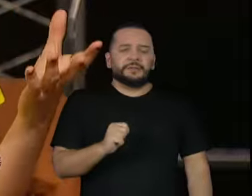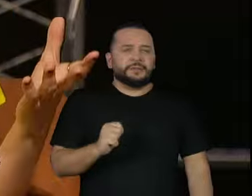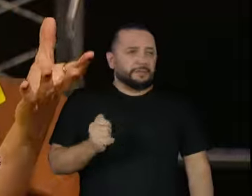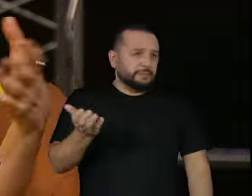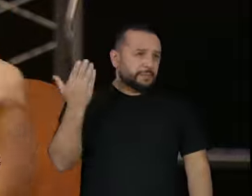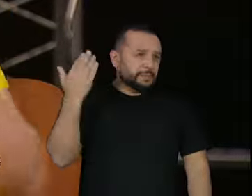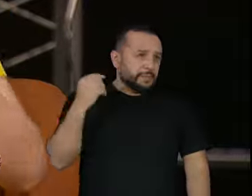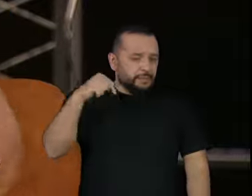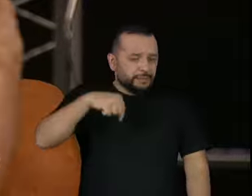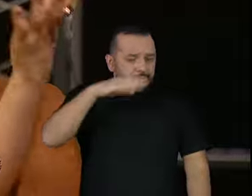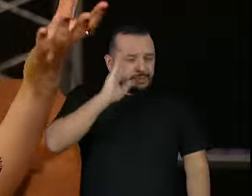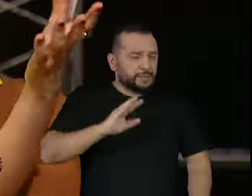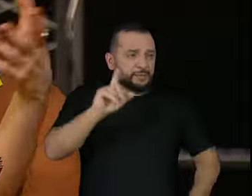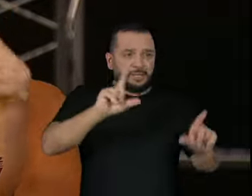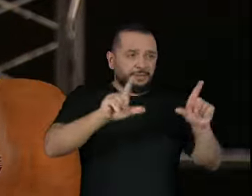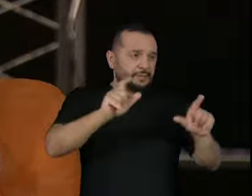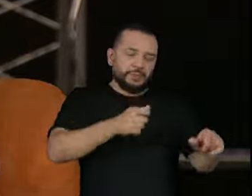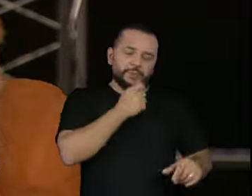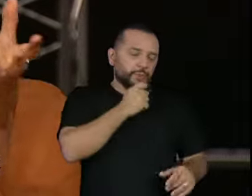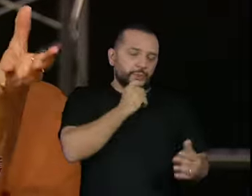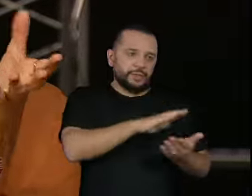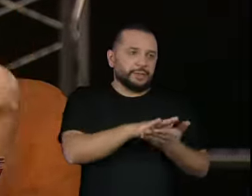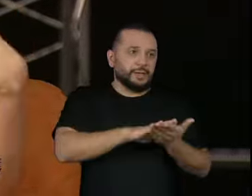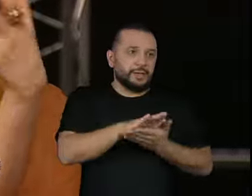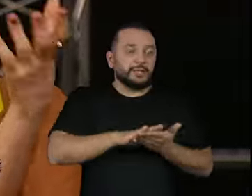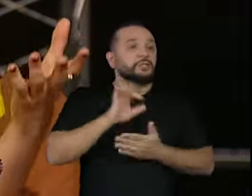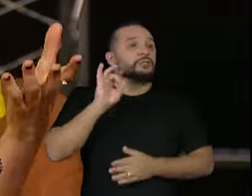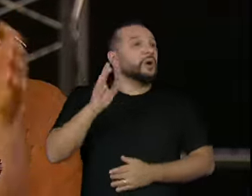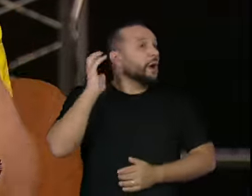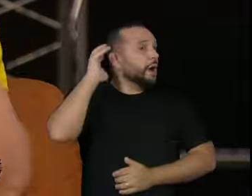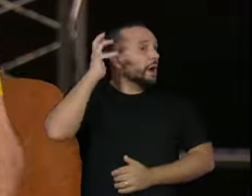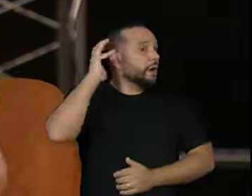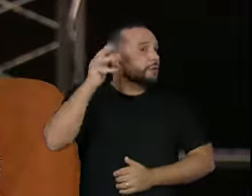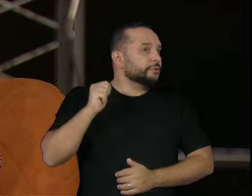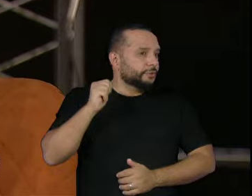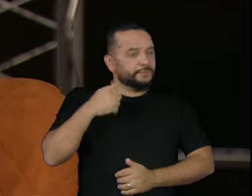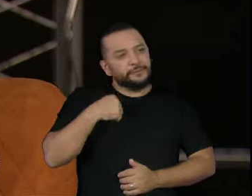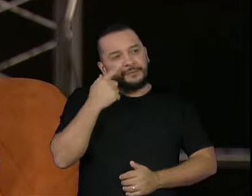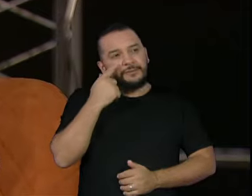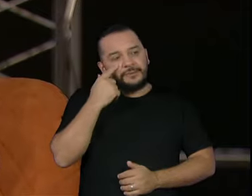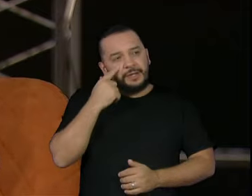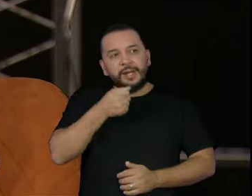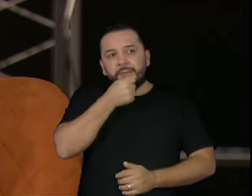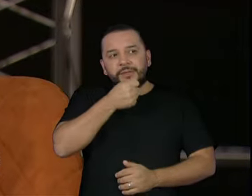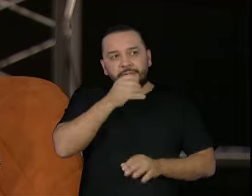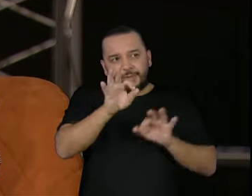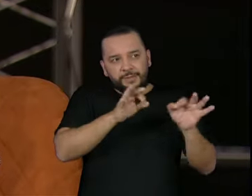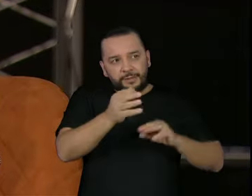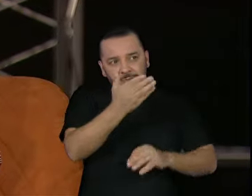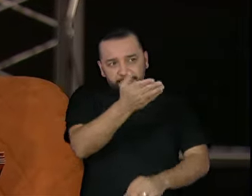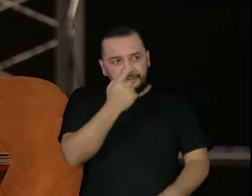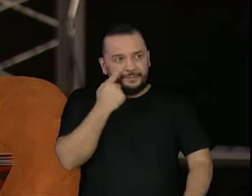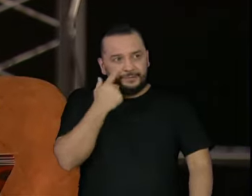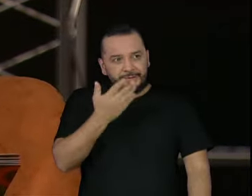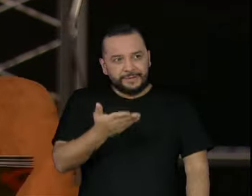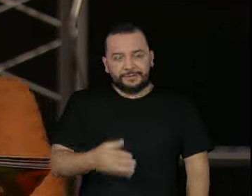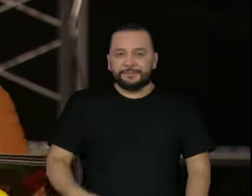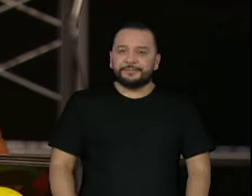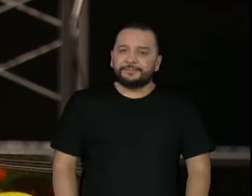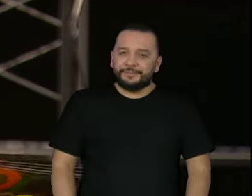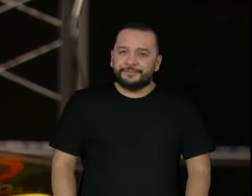televisão no Brasil e a rádio era aí o grande veículo de comunicação de massa. Então, vamos dar uma olhada na matéria que a gente preparou sobre isso? Ah, eu quero